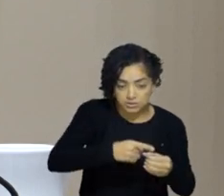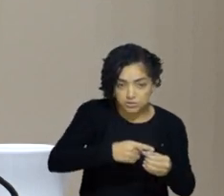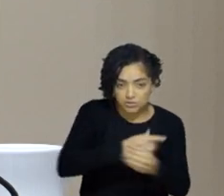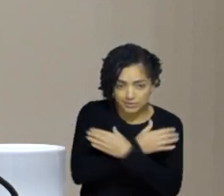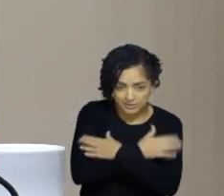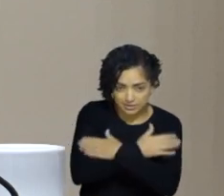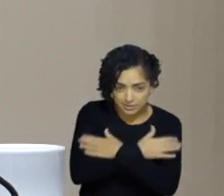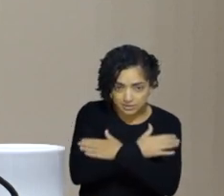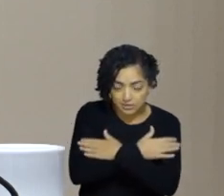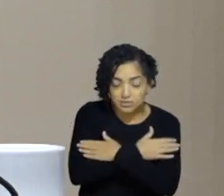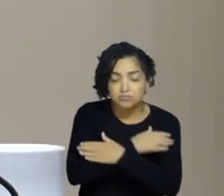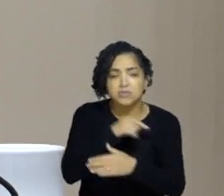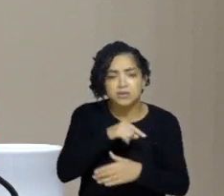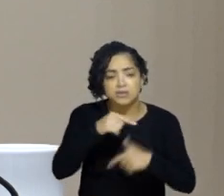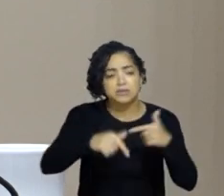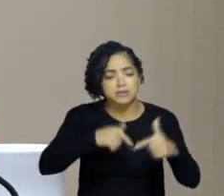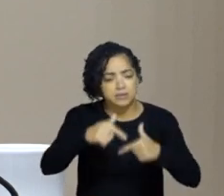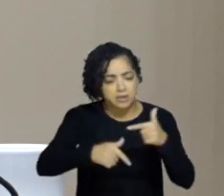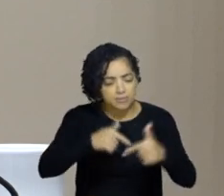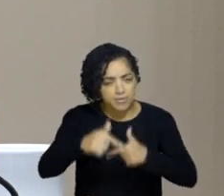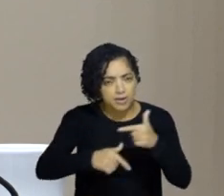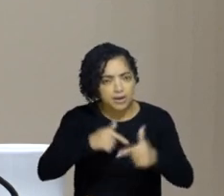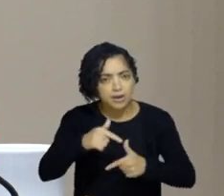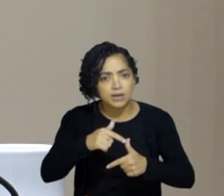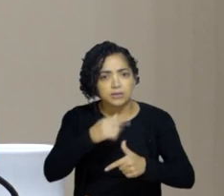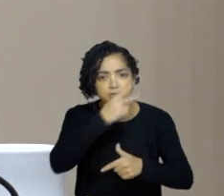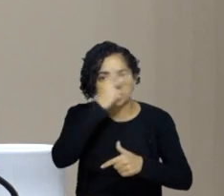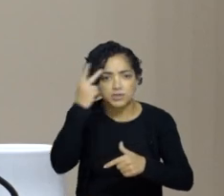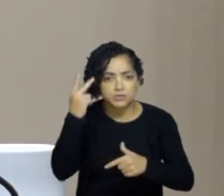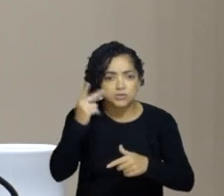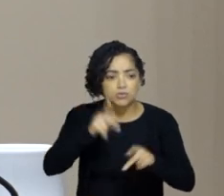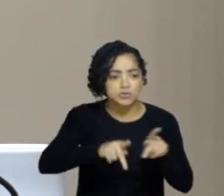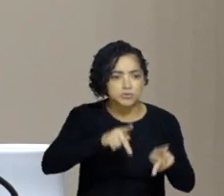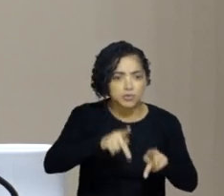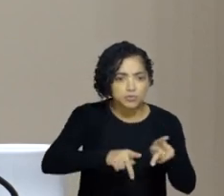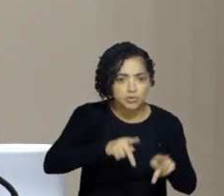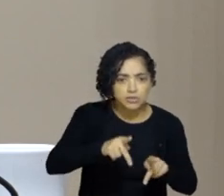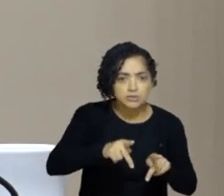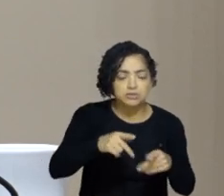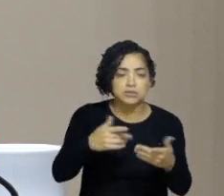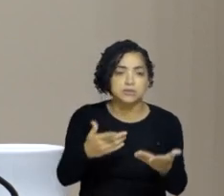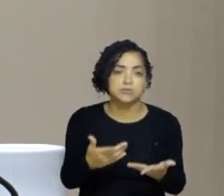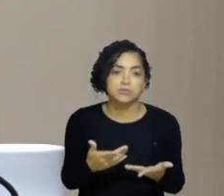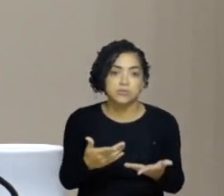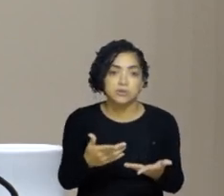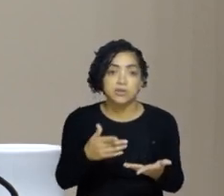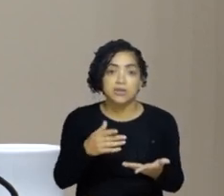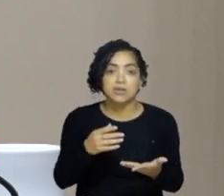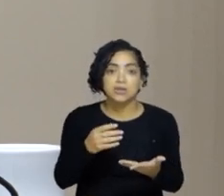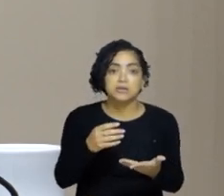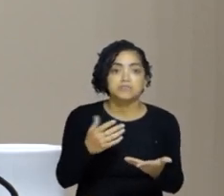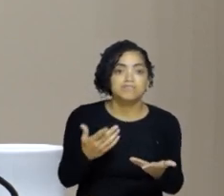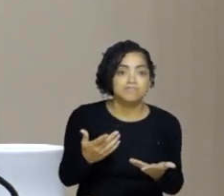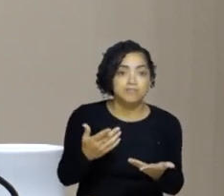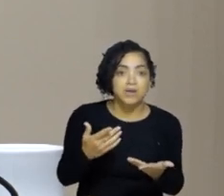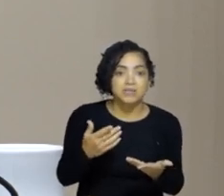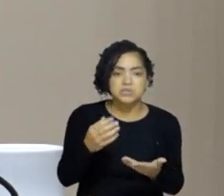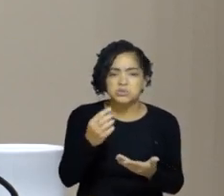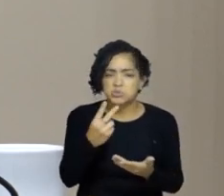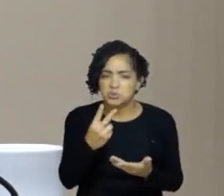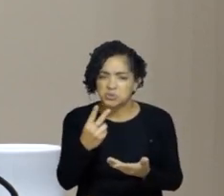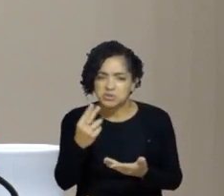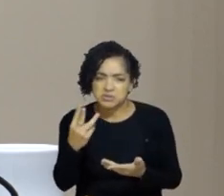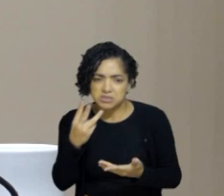de trabalho, gente bem. É dois, três que estão